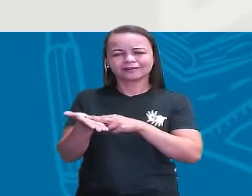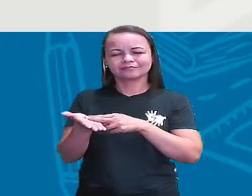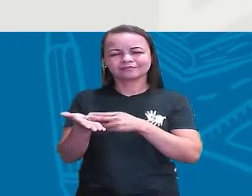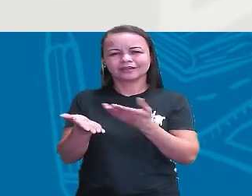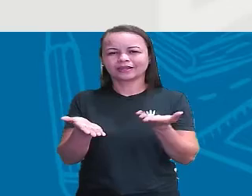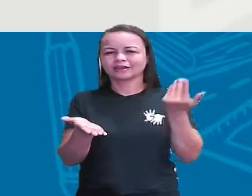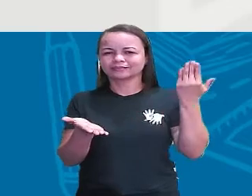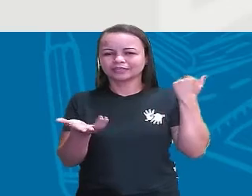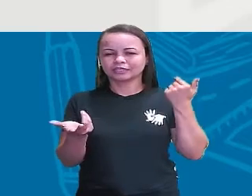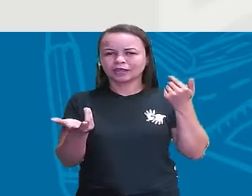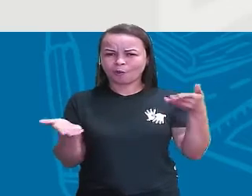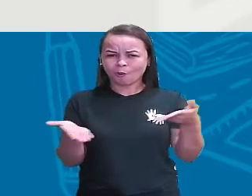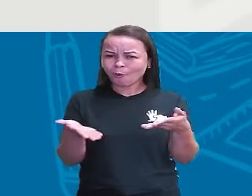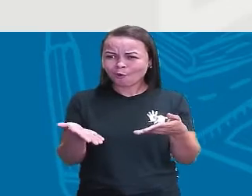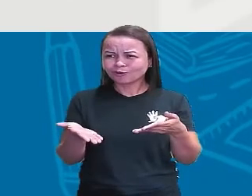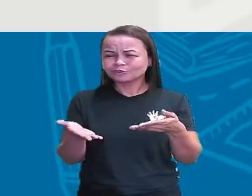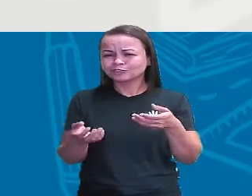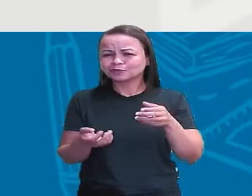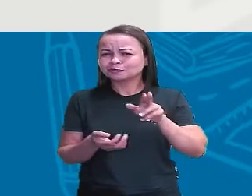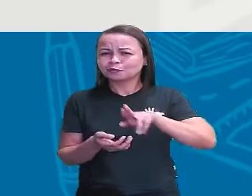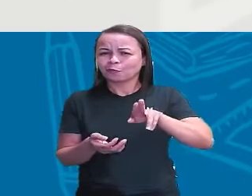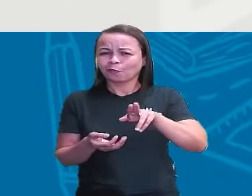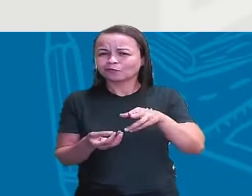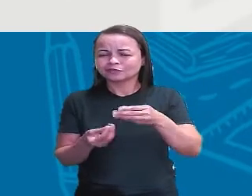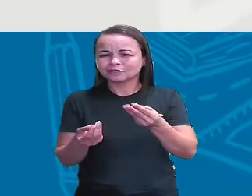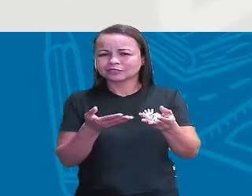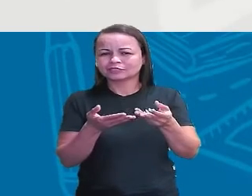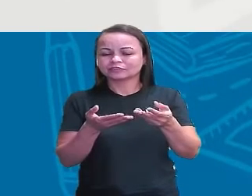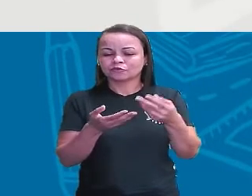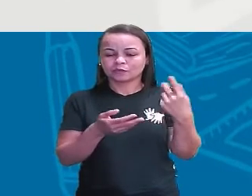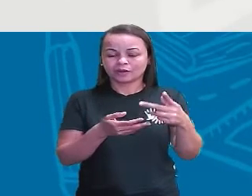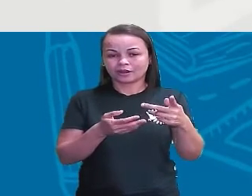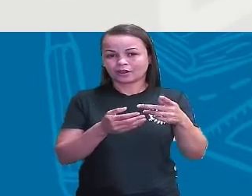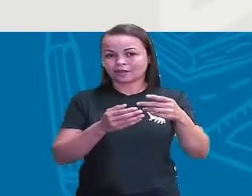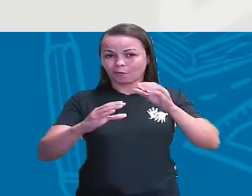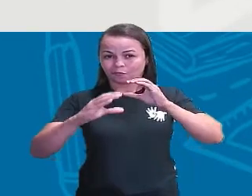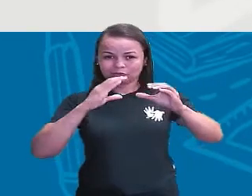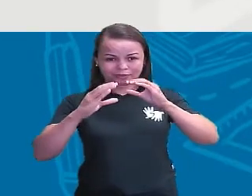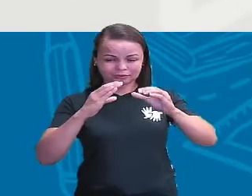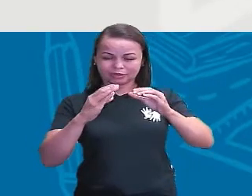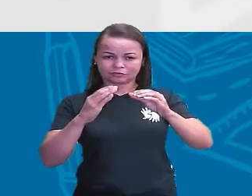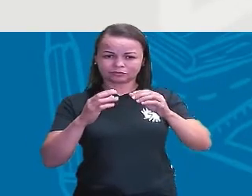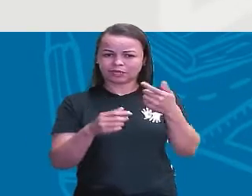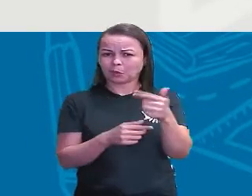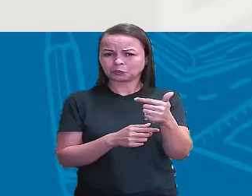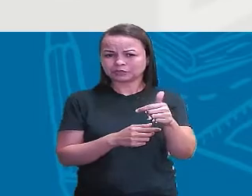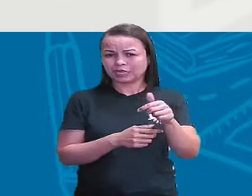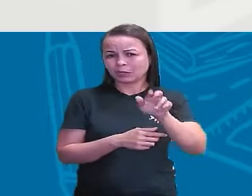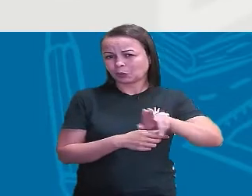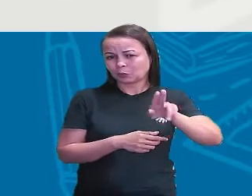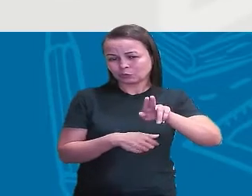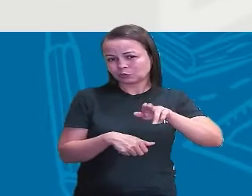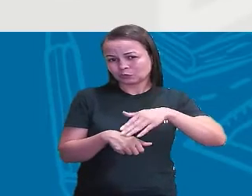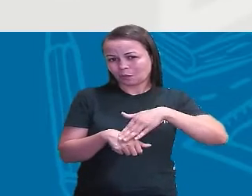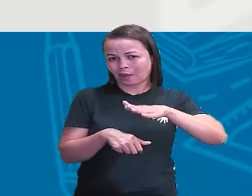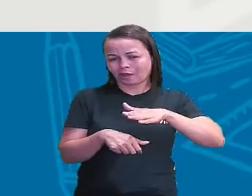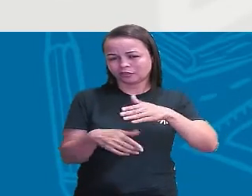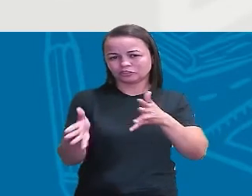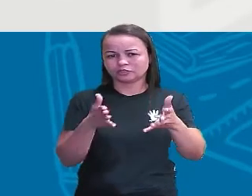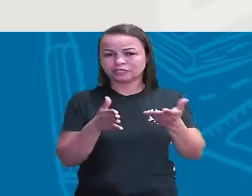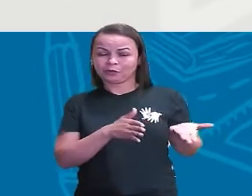Assim, se for para aquela função de comunicação, a gente sabe que não tem muito uso. Então, é um gênero textual que está um